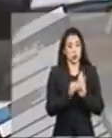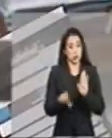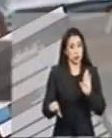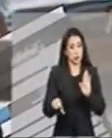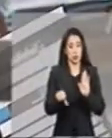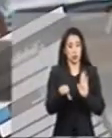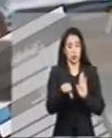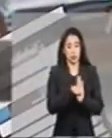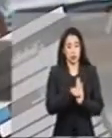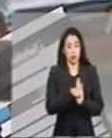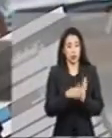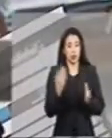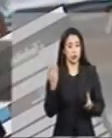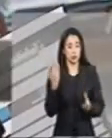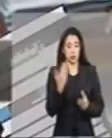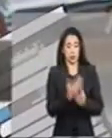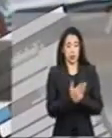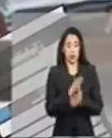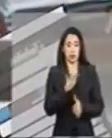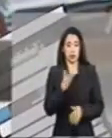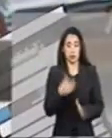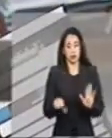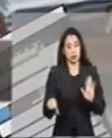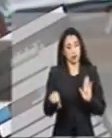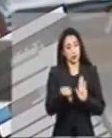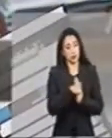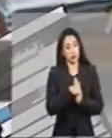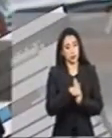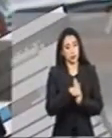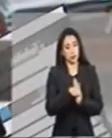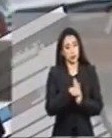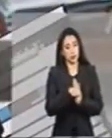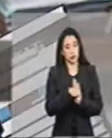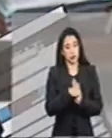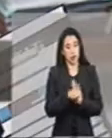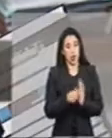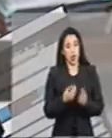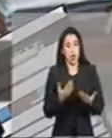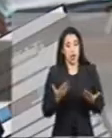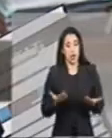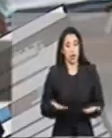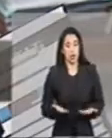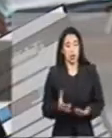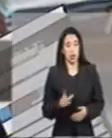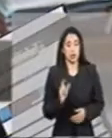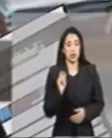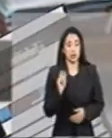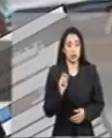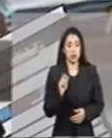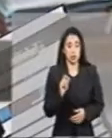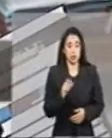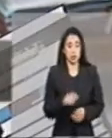no inquérito, talvez criminal, aqueles que seriam